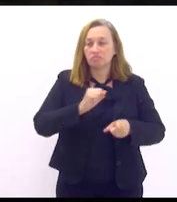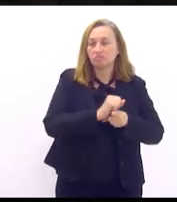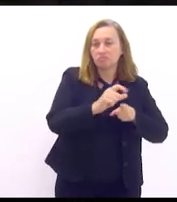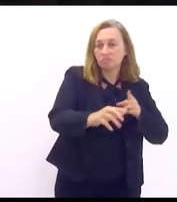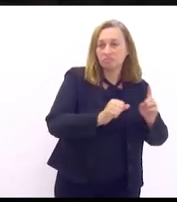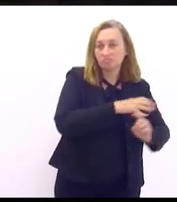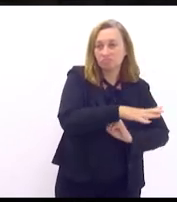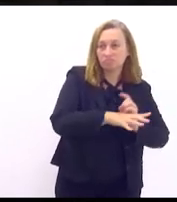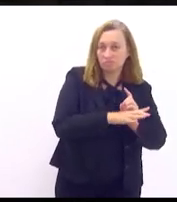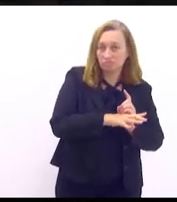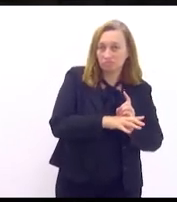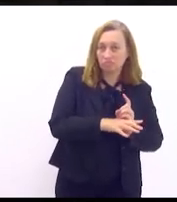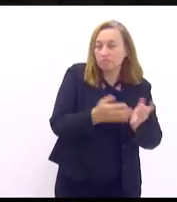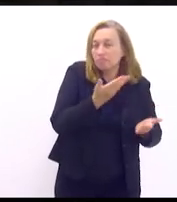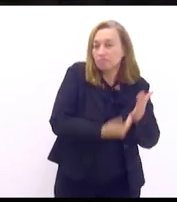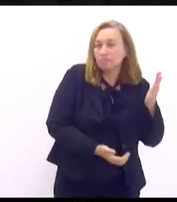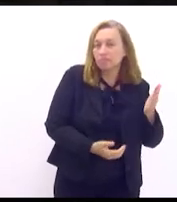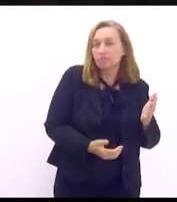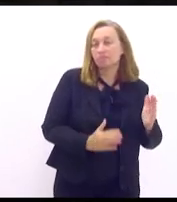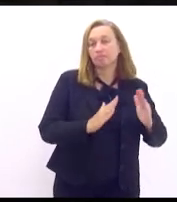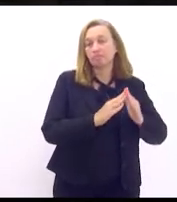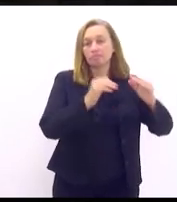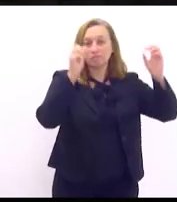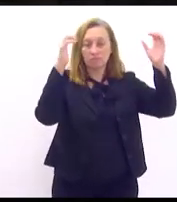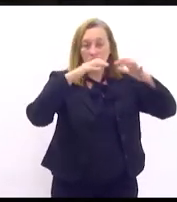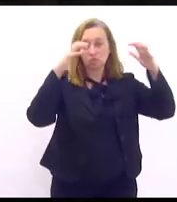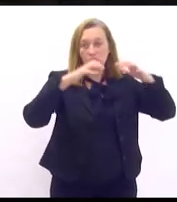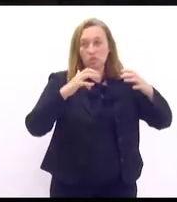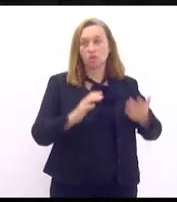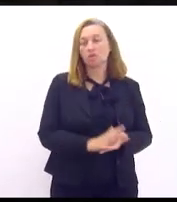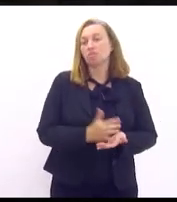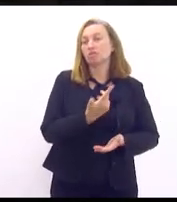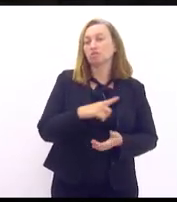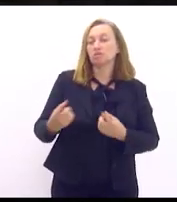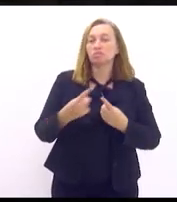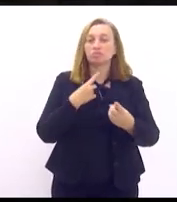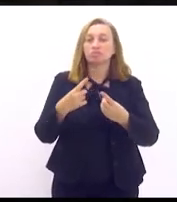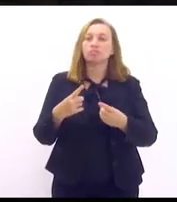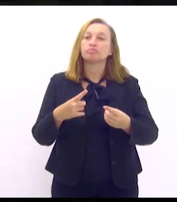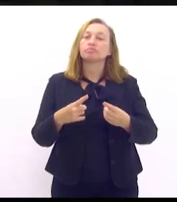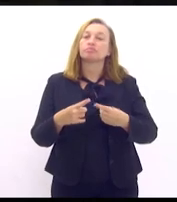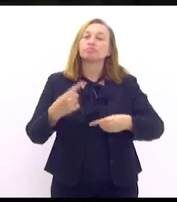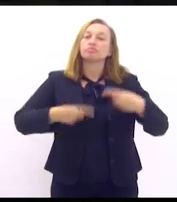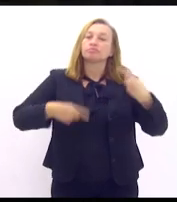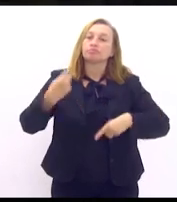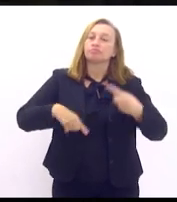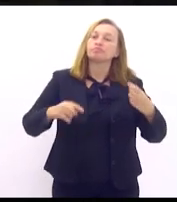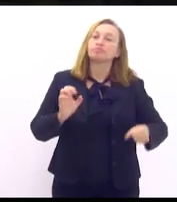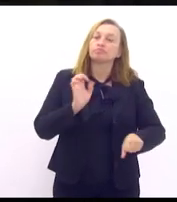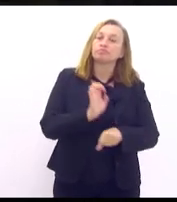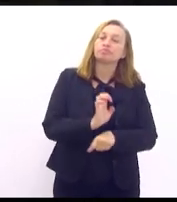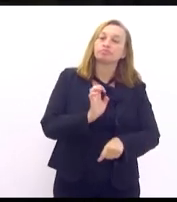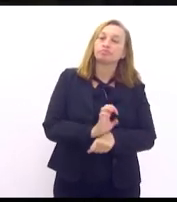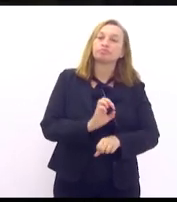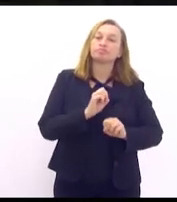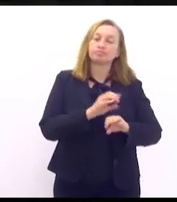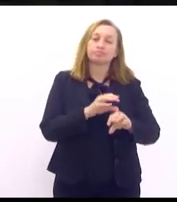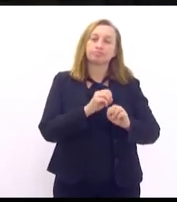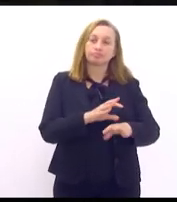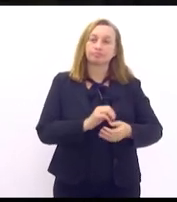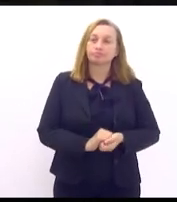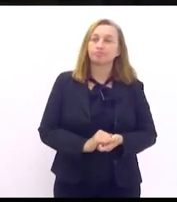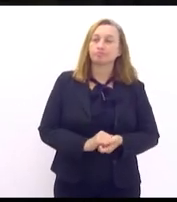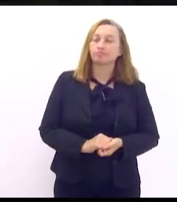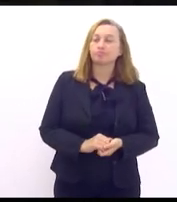habitacional correta. Mas não. Não existe política de Estado para habitação, apesar da gente batalhar por isso. apesar da própria